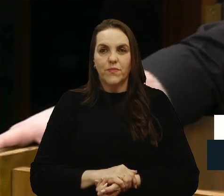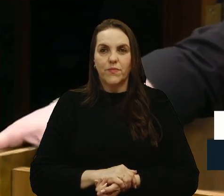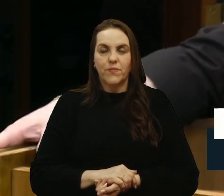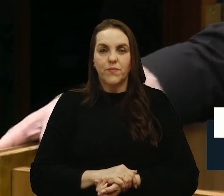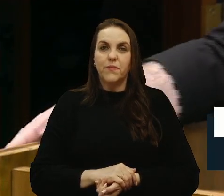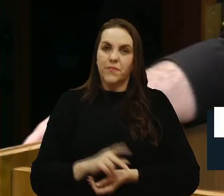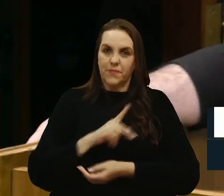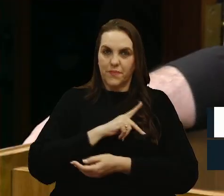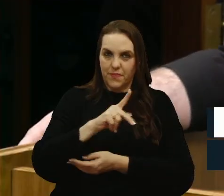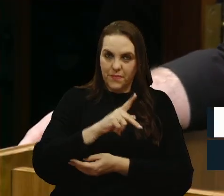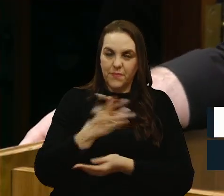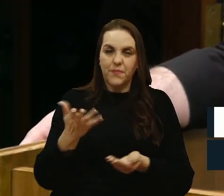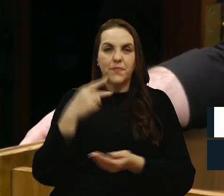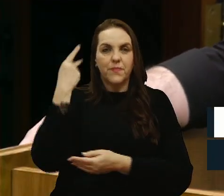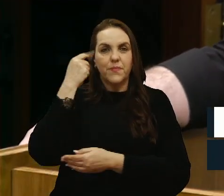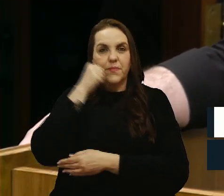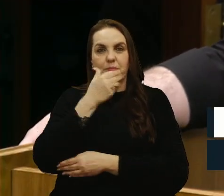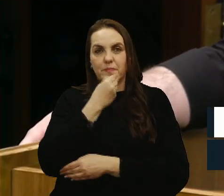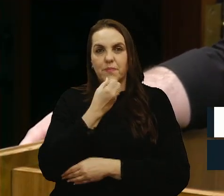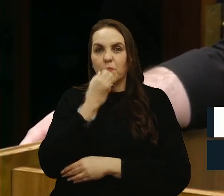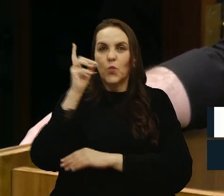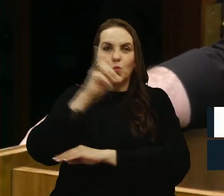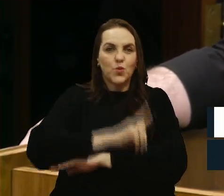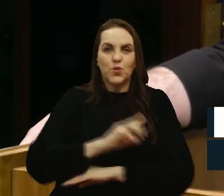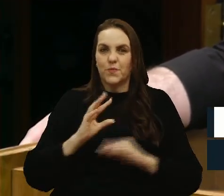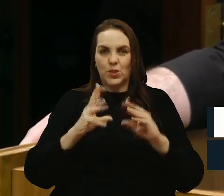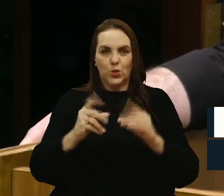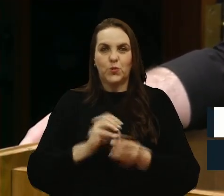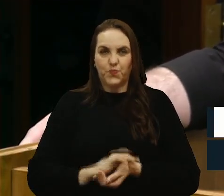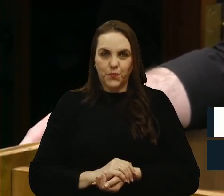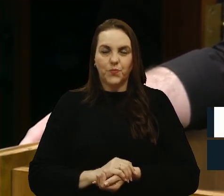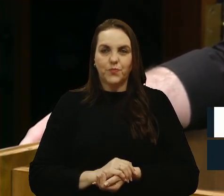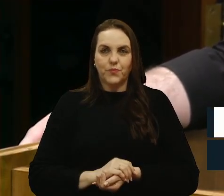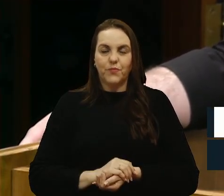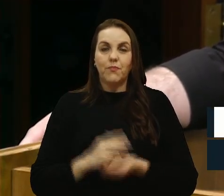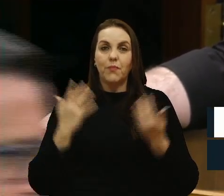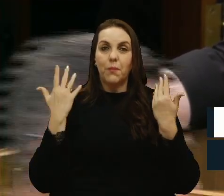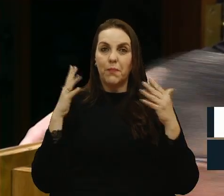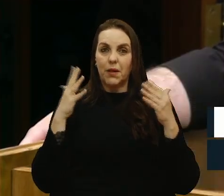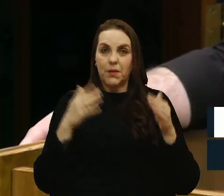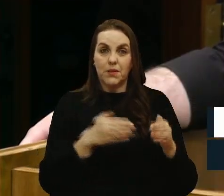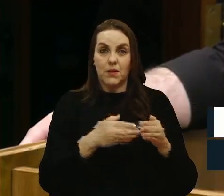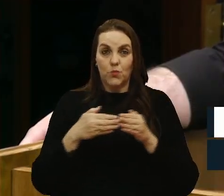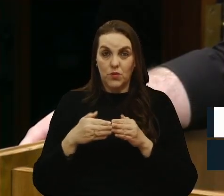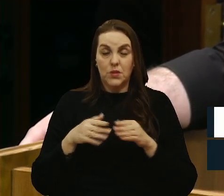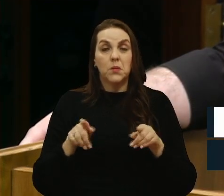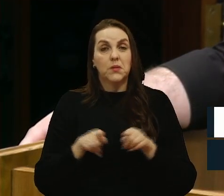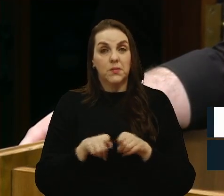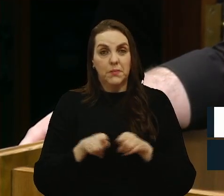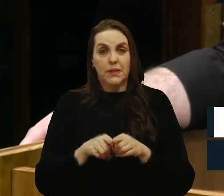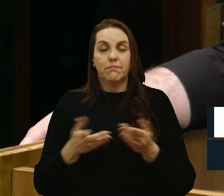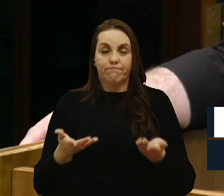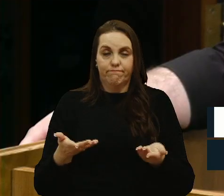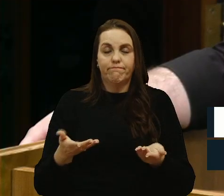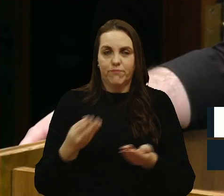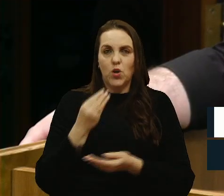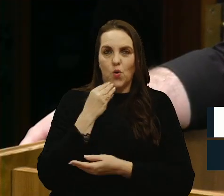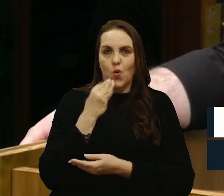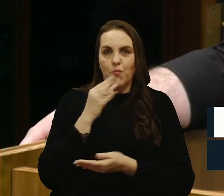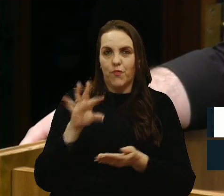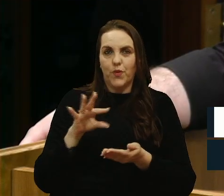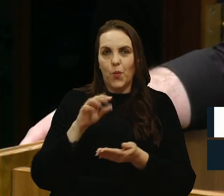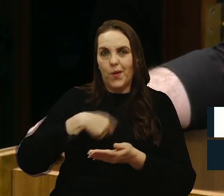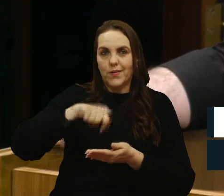Senhor presidente, senhoras e senhores vereadores, bom dia a todos. Primeiramente, parabenizar essa moção, que inclusive, obviamente, assinei ela